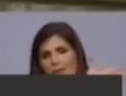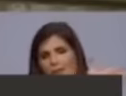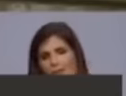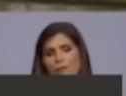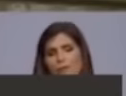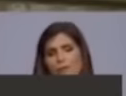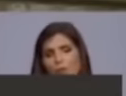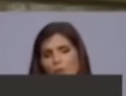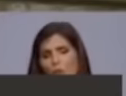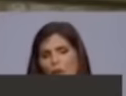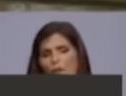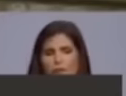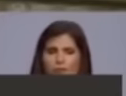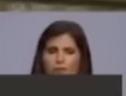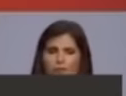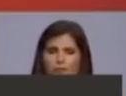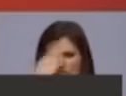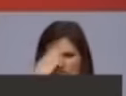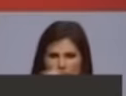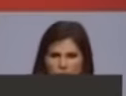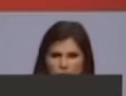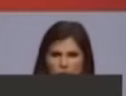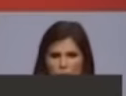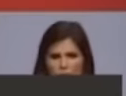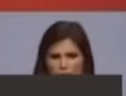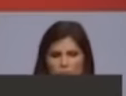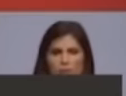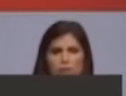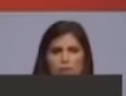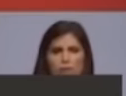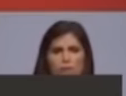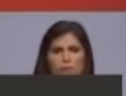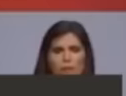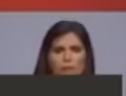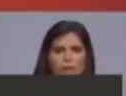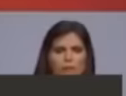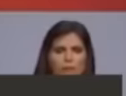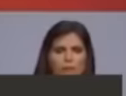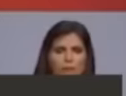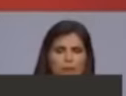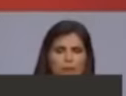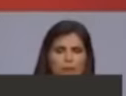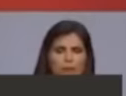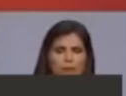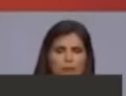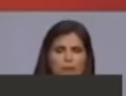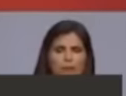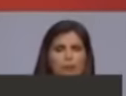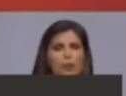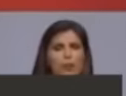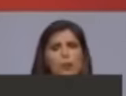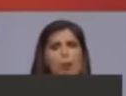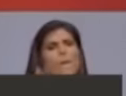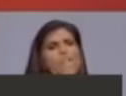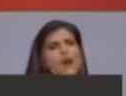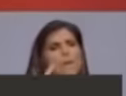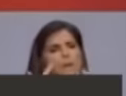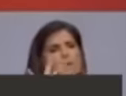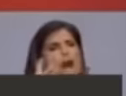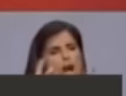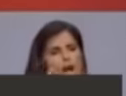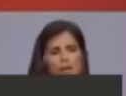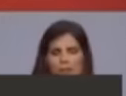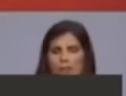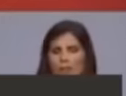mandato de Jair bolsonaro não houve e eh de forma muito clara não se pode